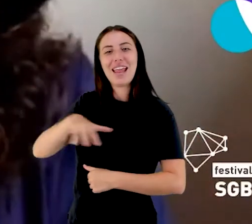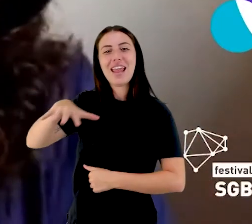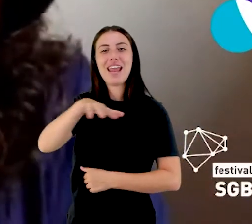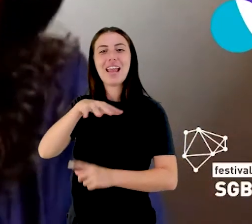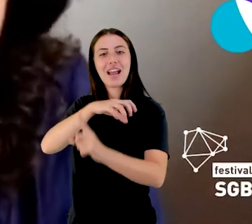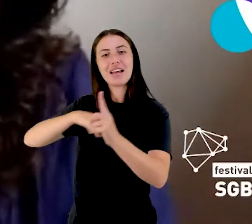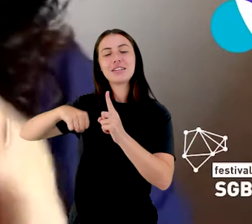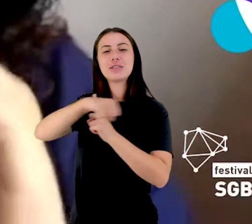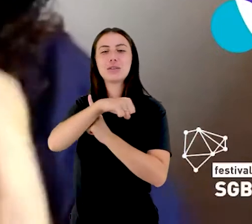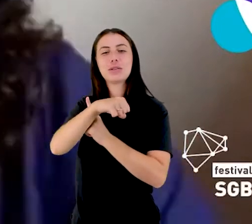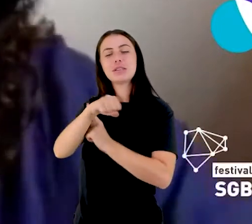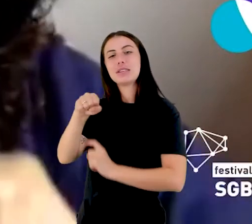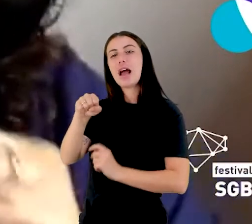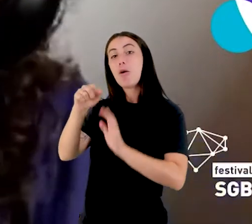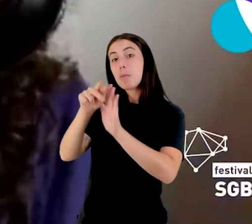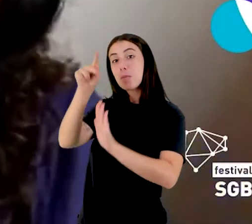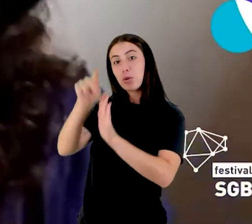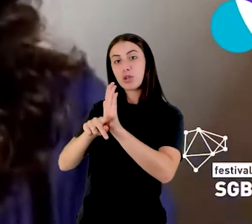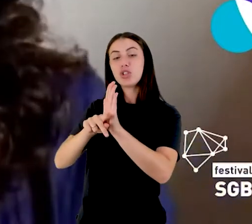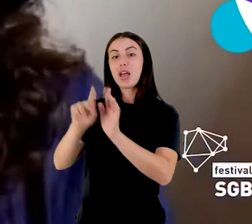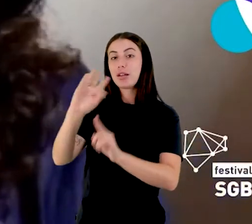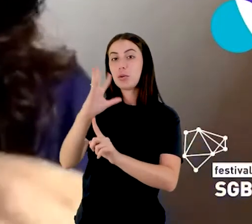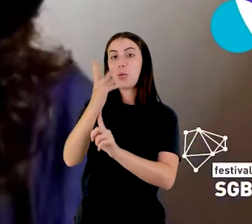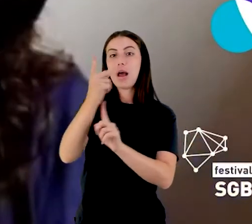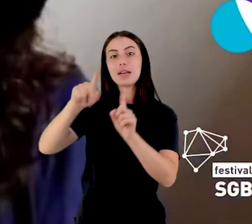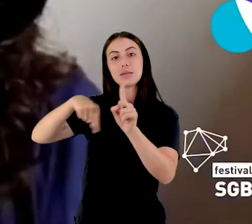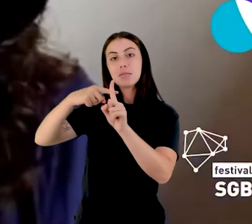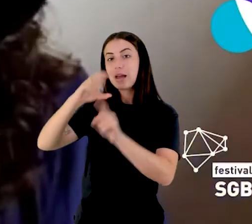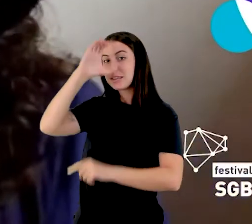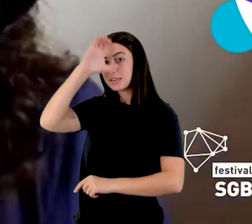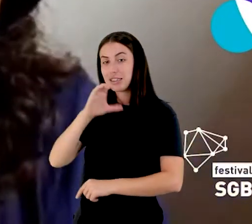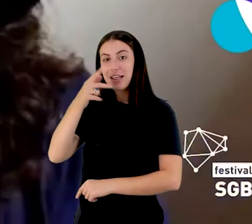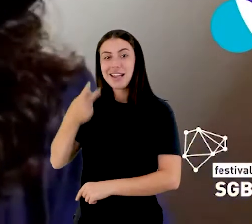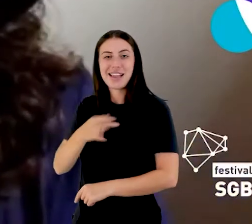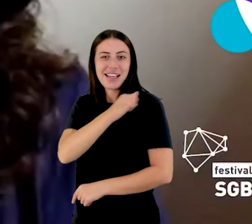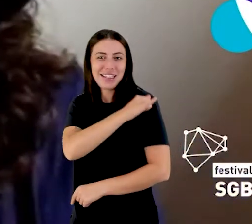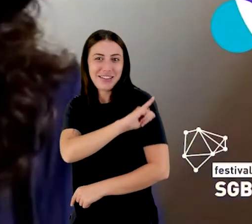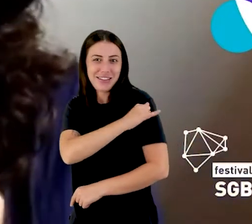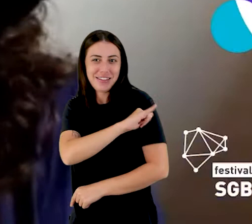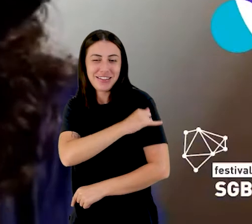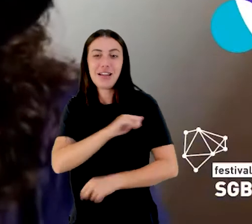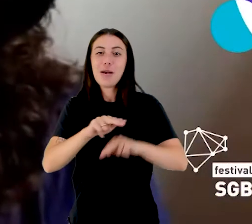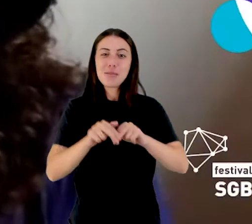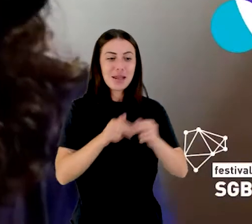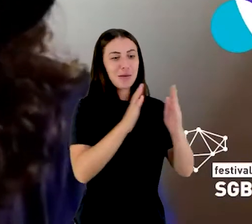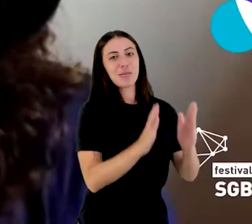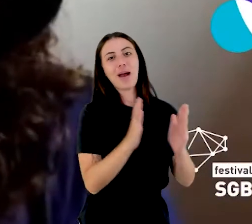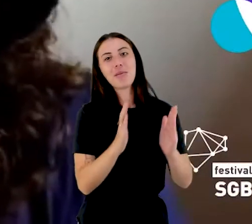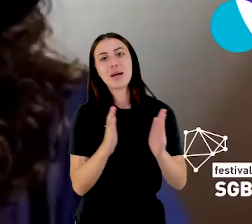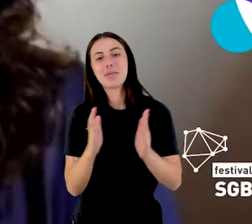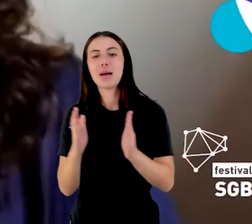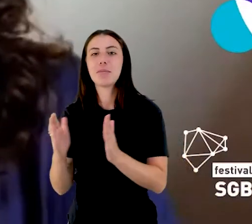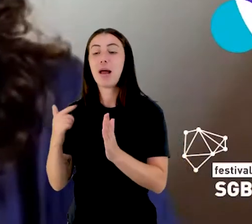com tecnologia, aí depois mudei de novo, fui para a área social, trabalhar com projetos ligados à arte e cidadania aqui